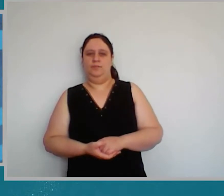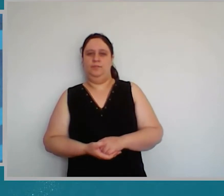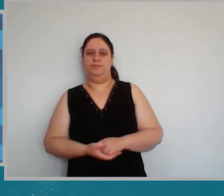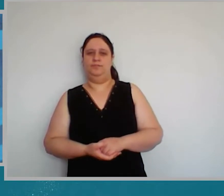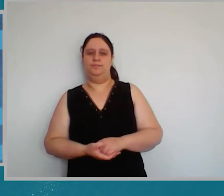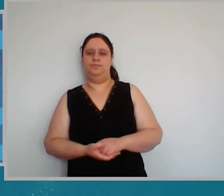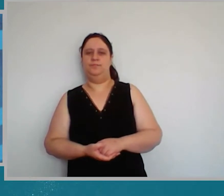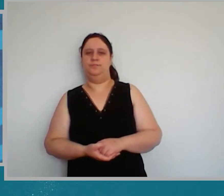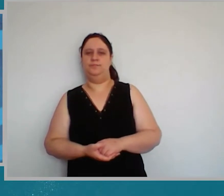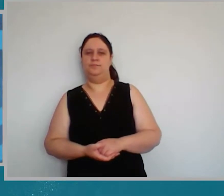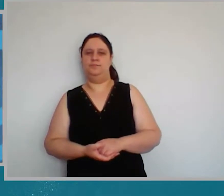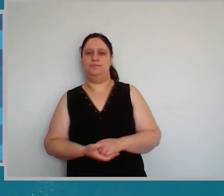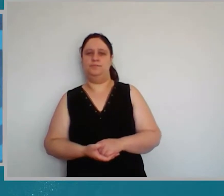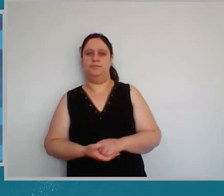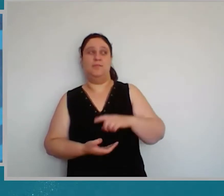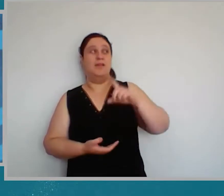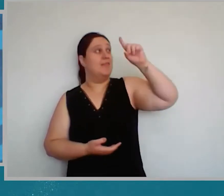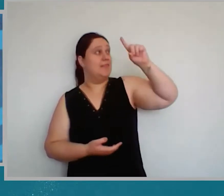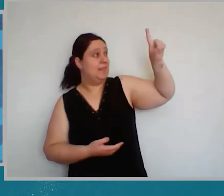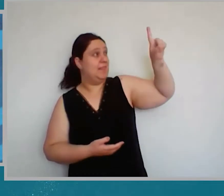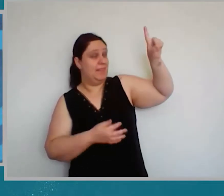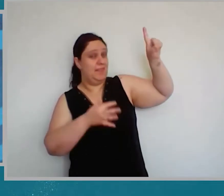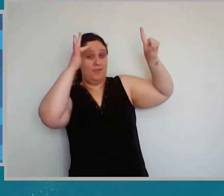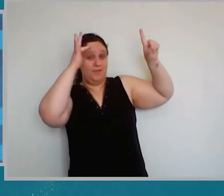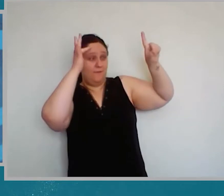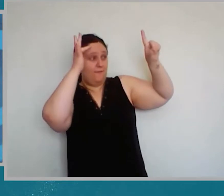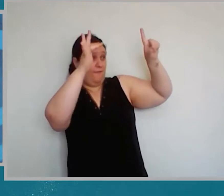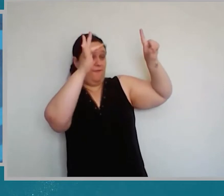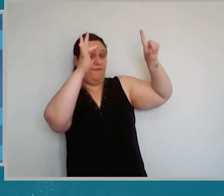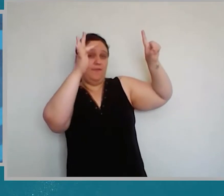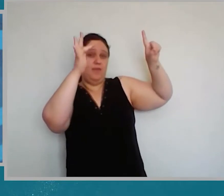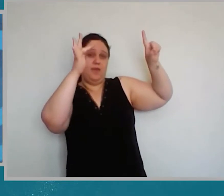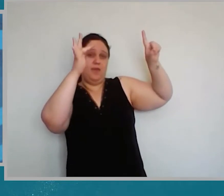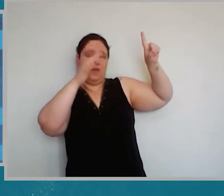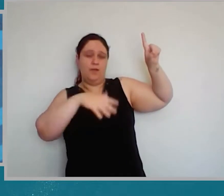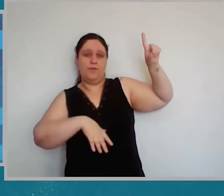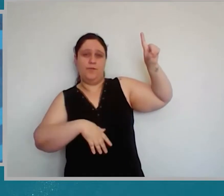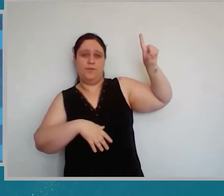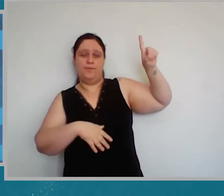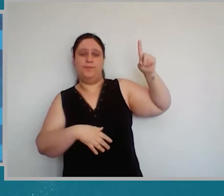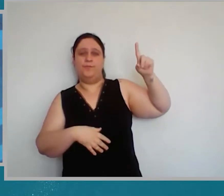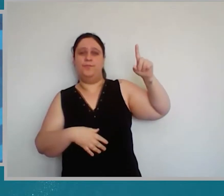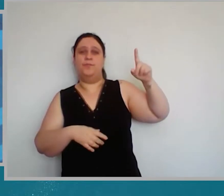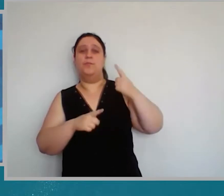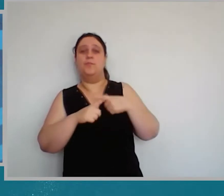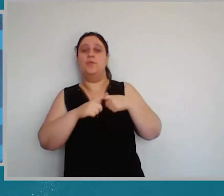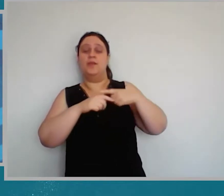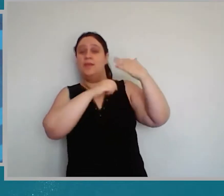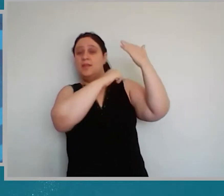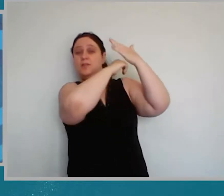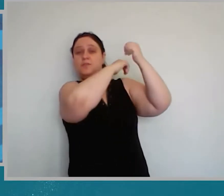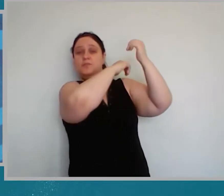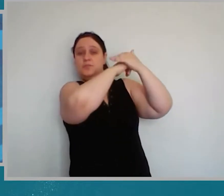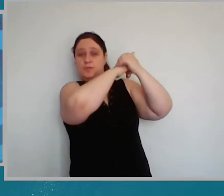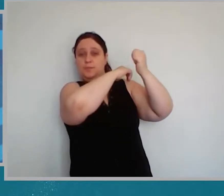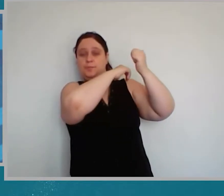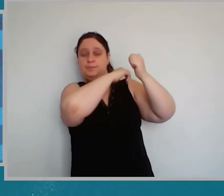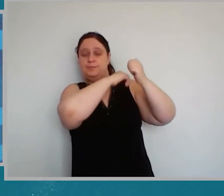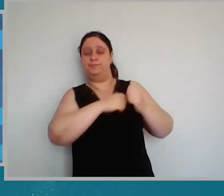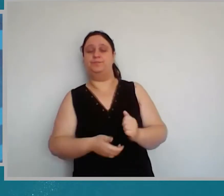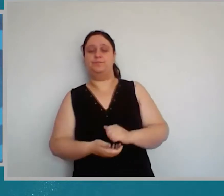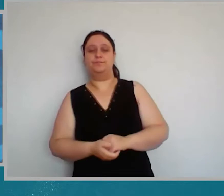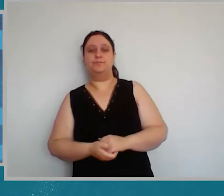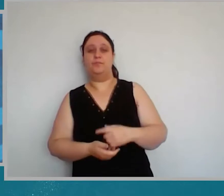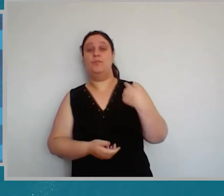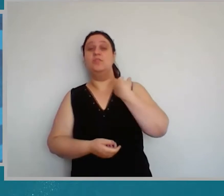Fiel é Deus, pelo qual fostes chamados. Nós somos a